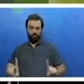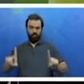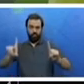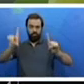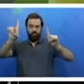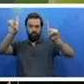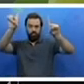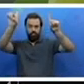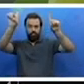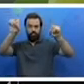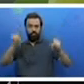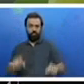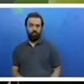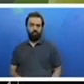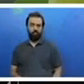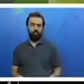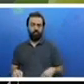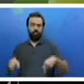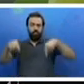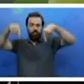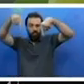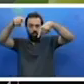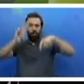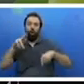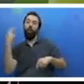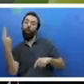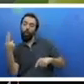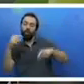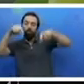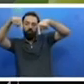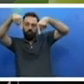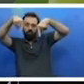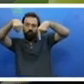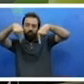cresce junto. Uma diminui, a outra diminui junto.